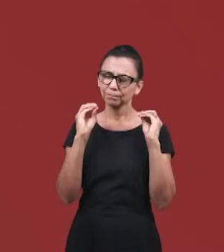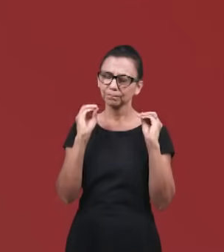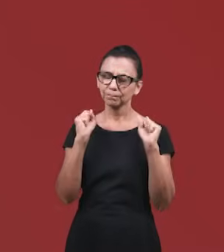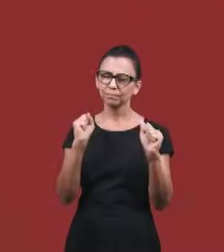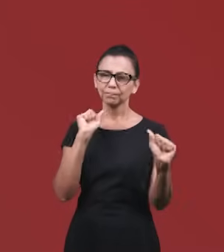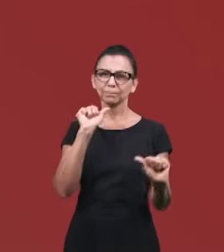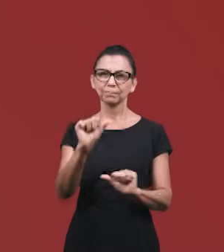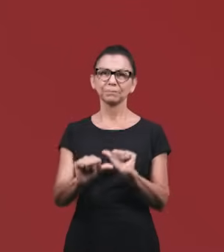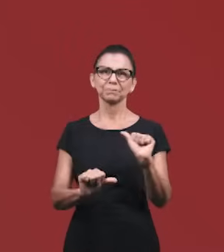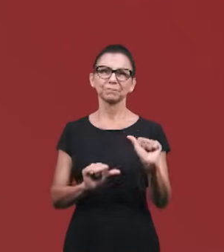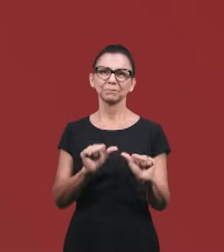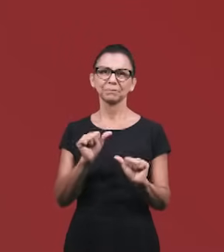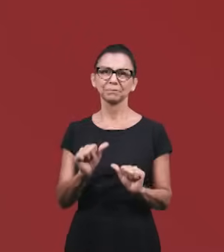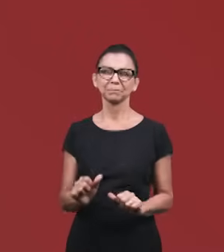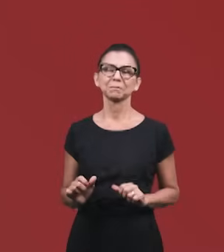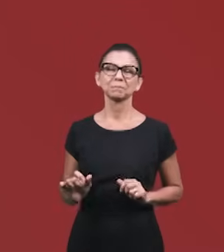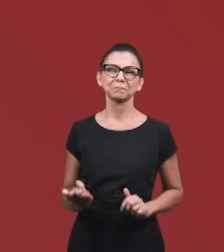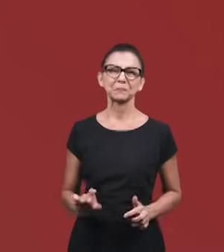acontecer